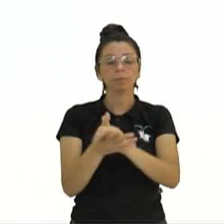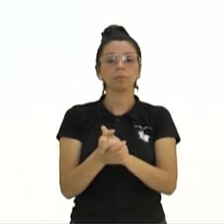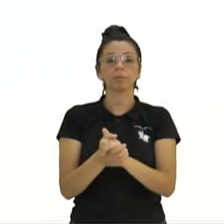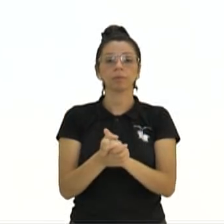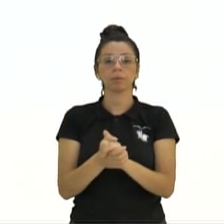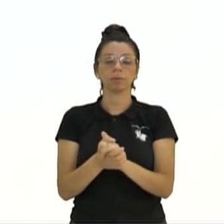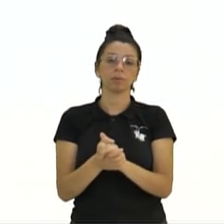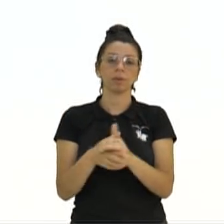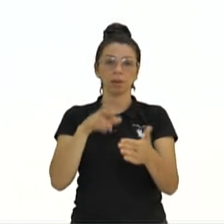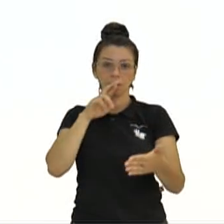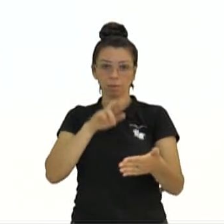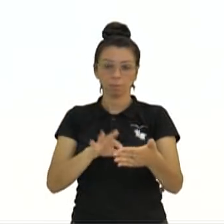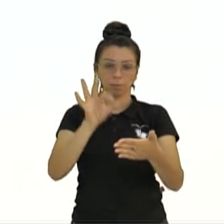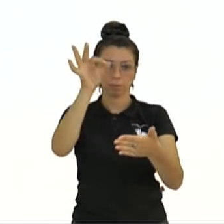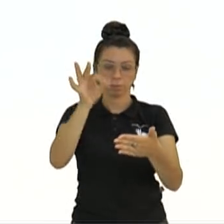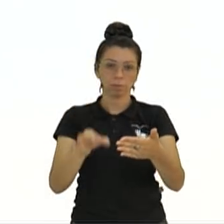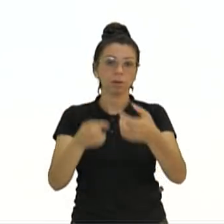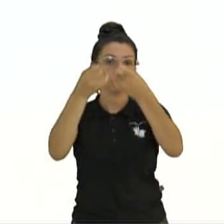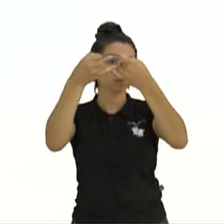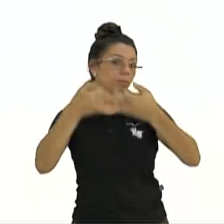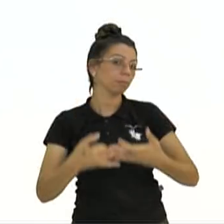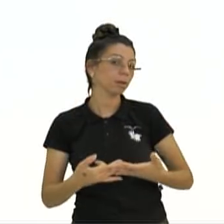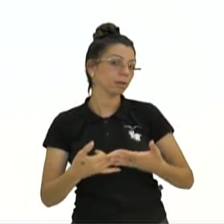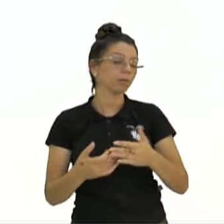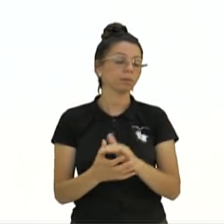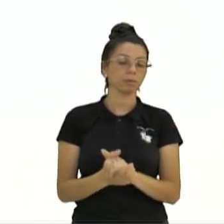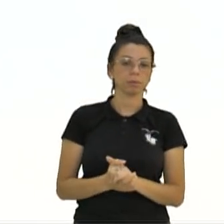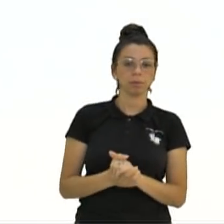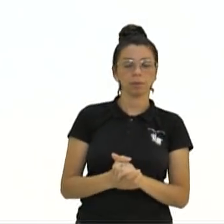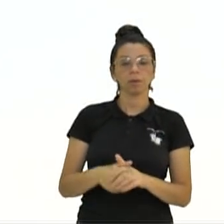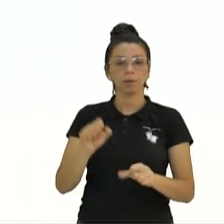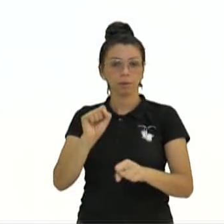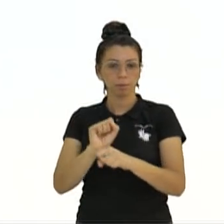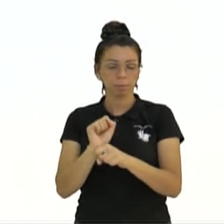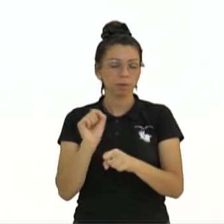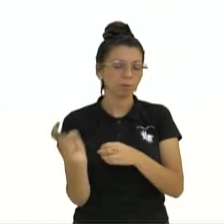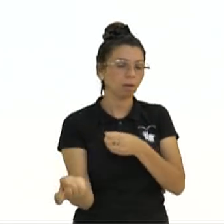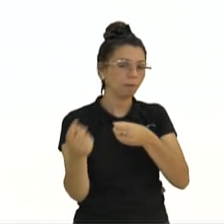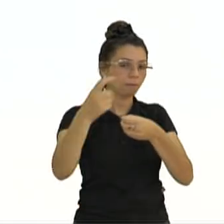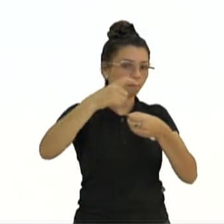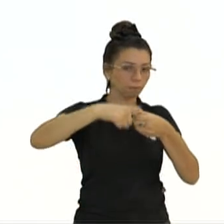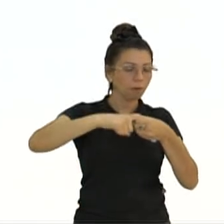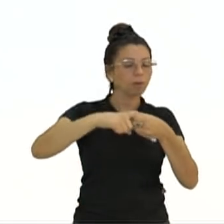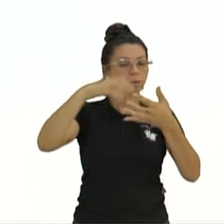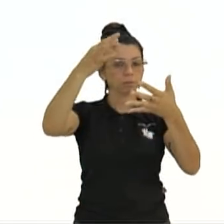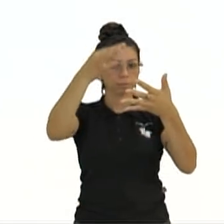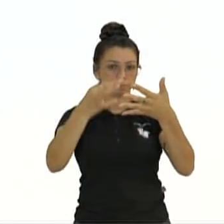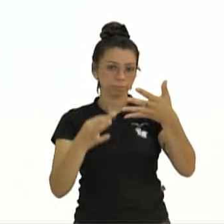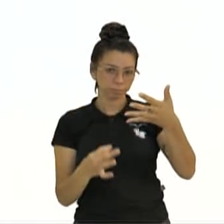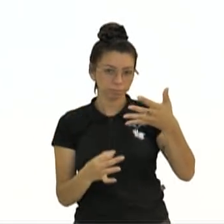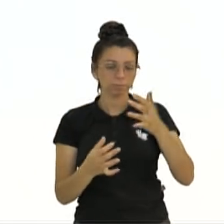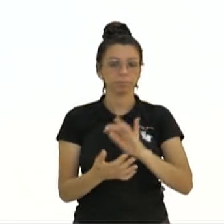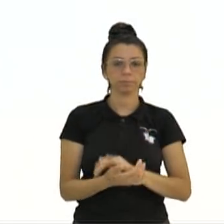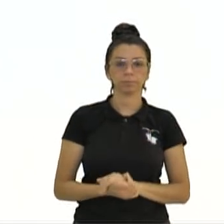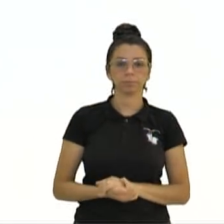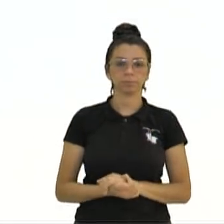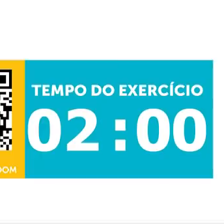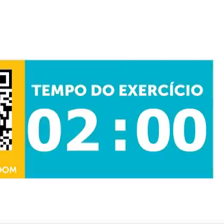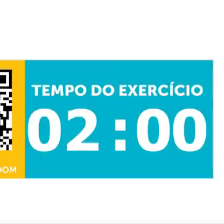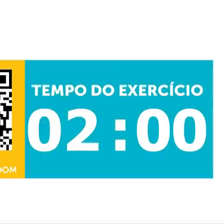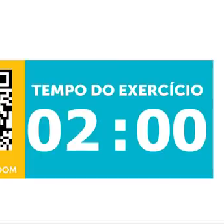Justifique sua resposta. Veja lá, eu espero você daqui a alguns minutinhos para a gente fazer a correção.